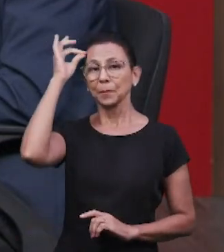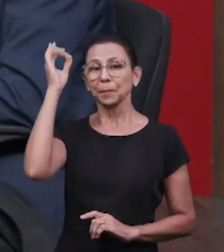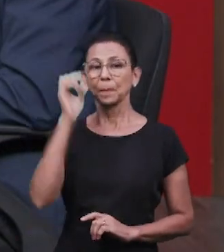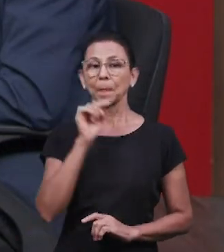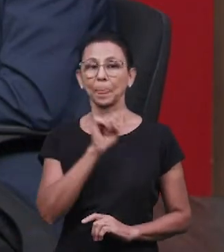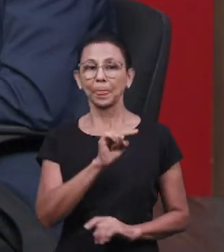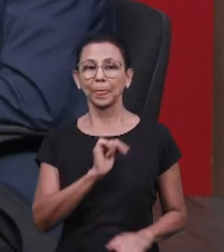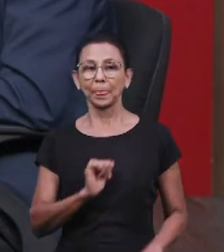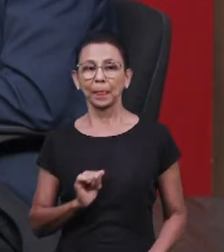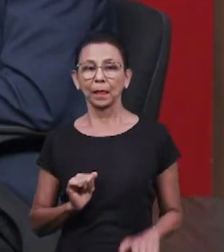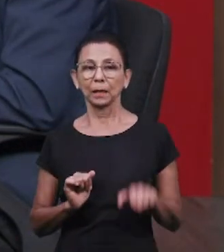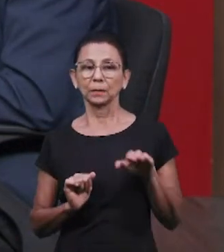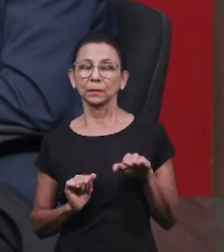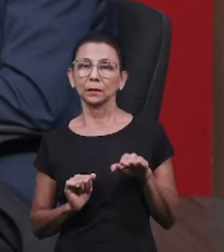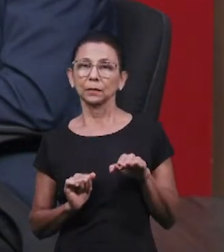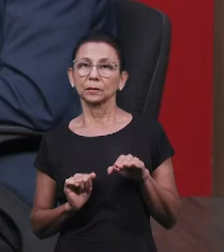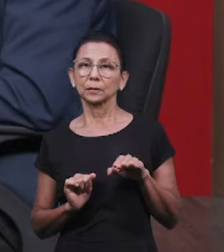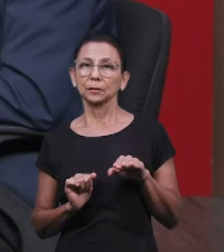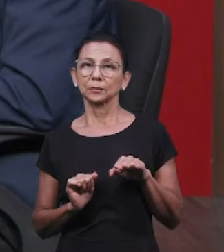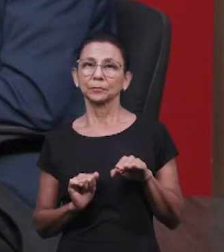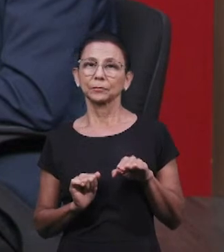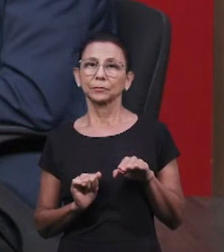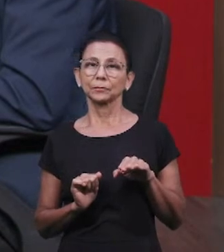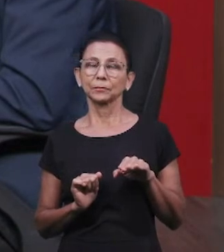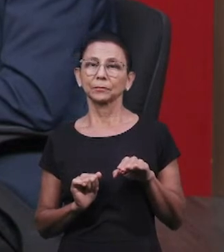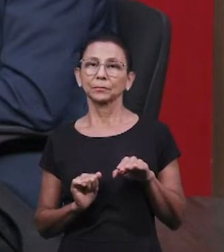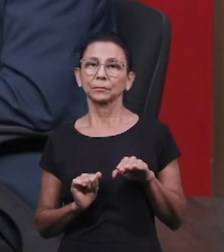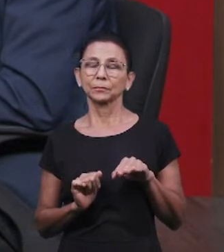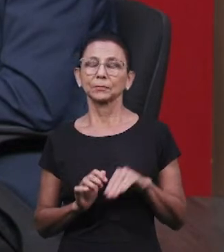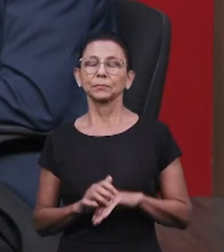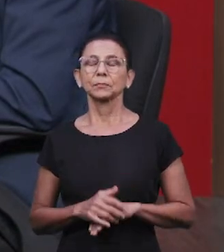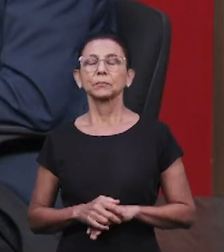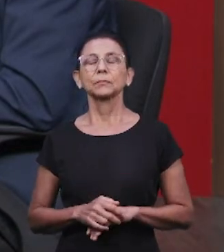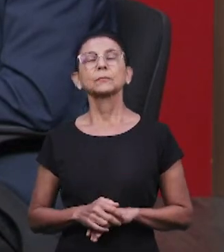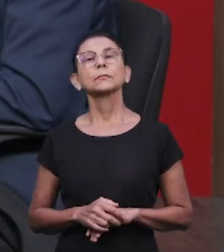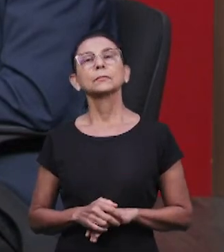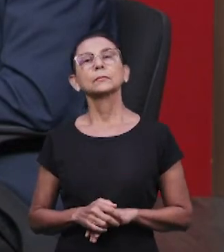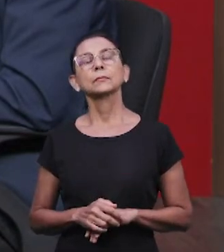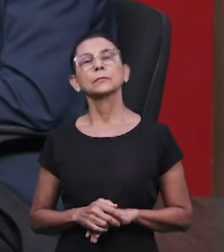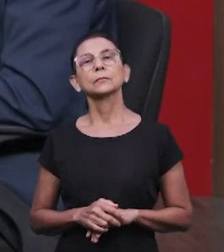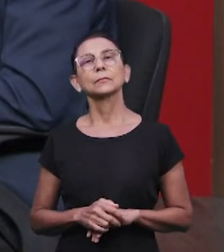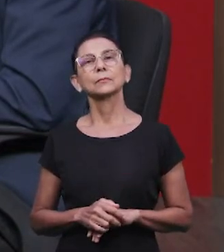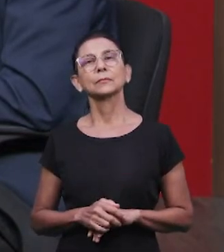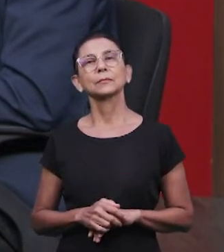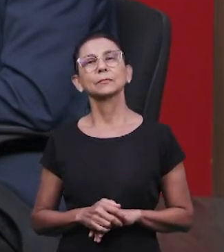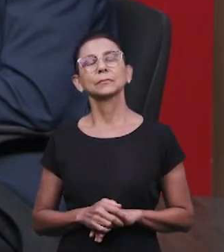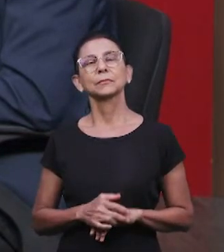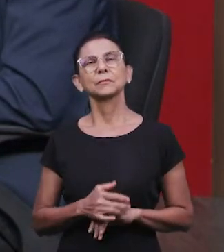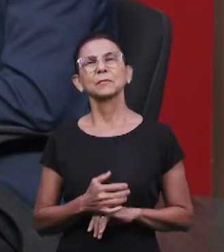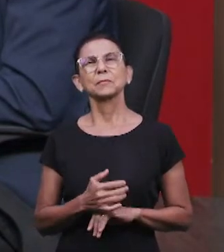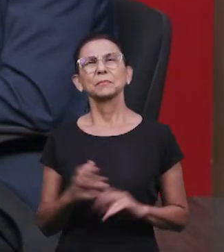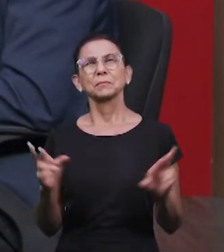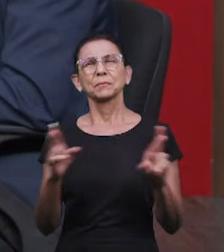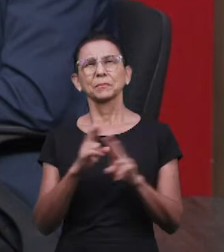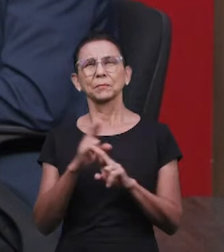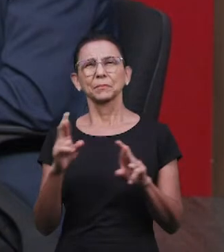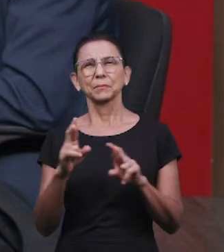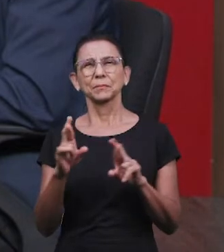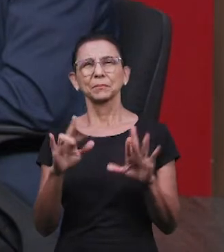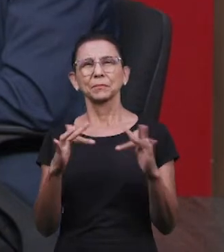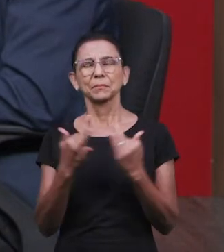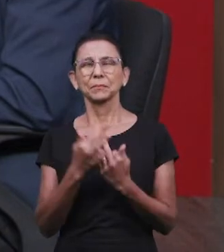vá se afastando cada vez mais desse convívio familiar saudável. Não é isso? Tô